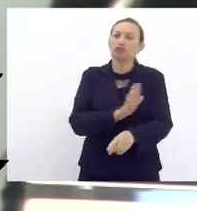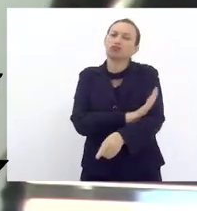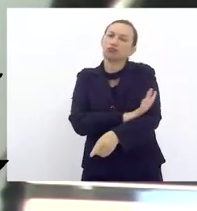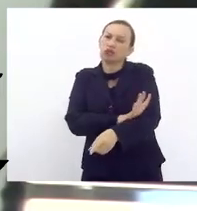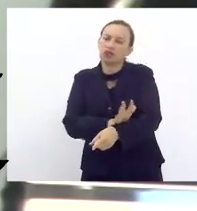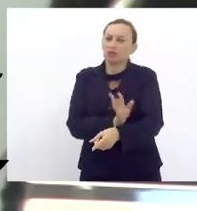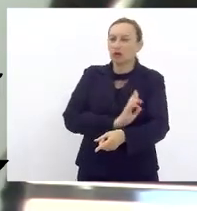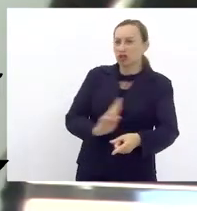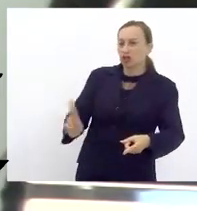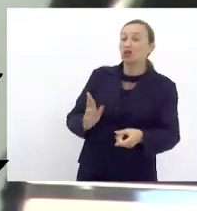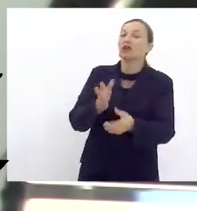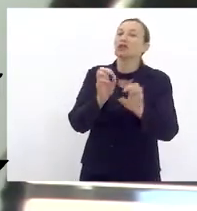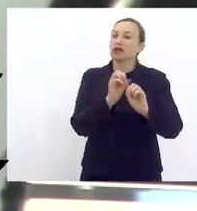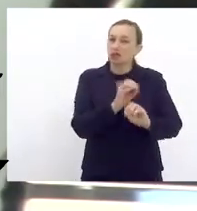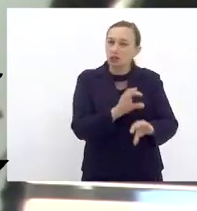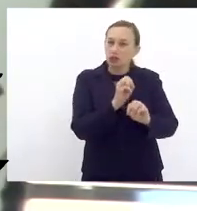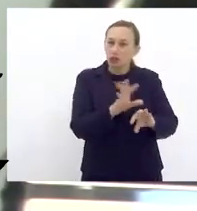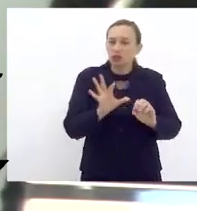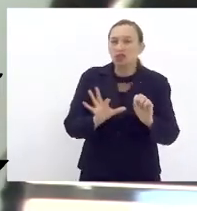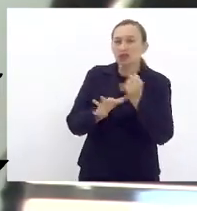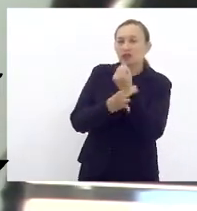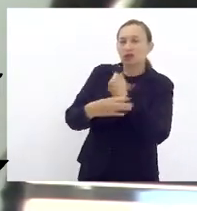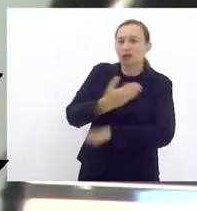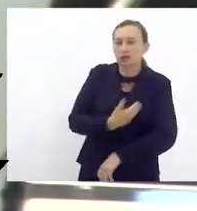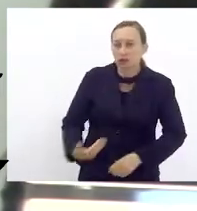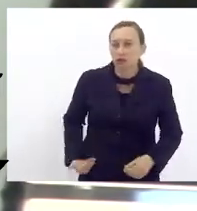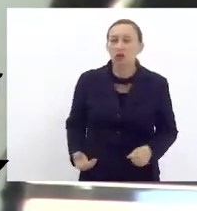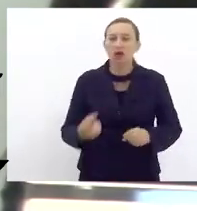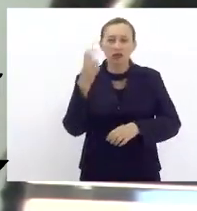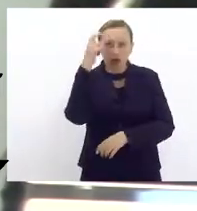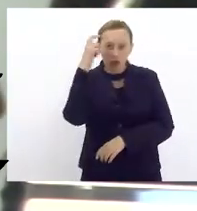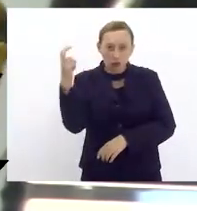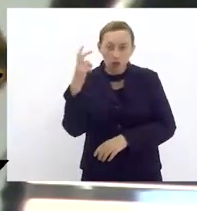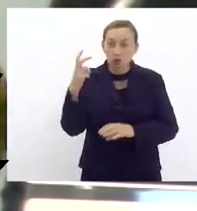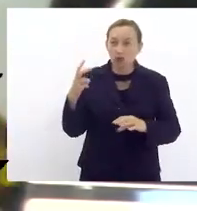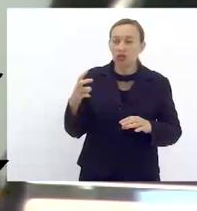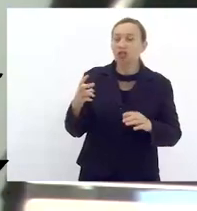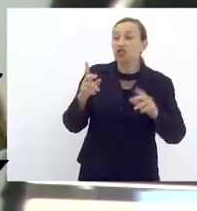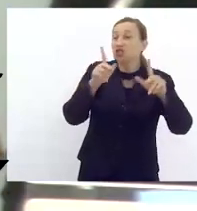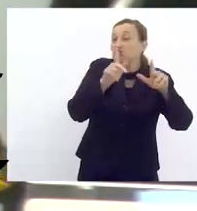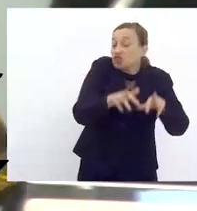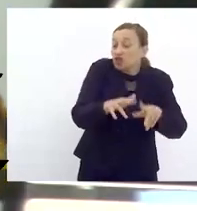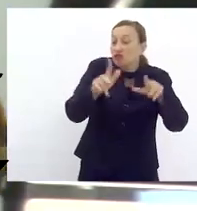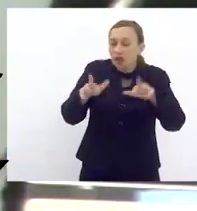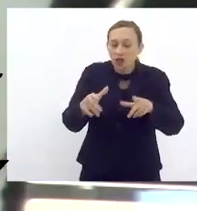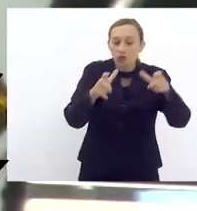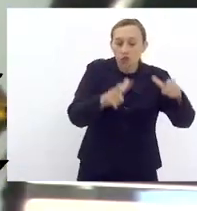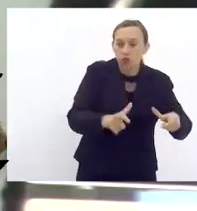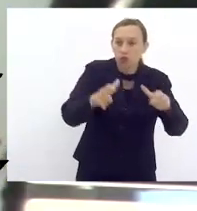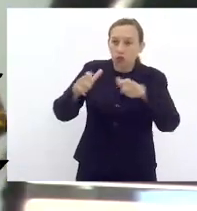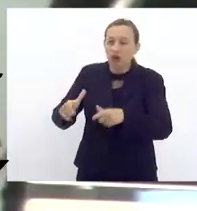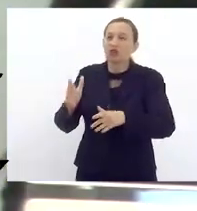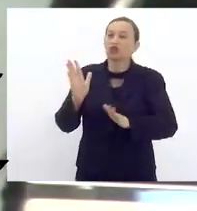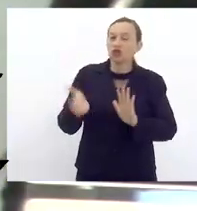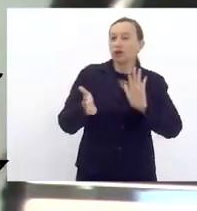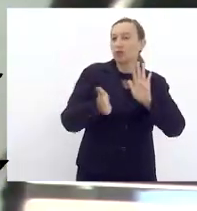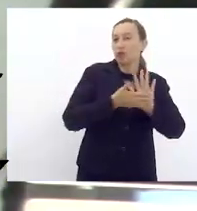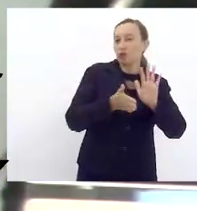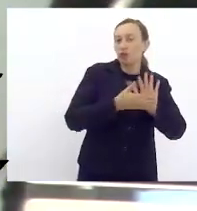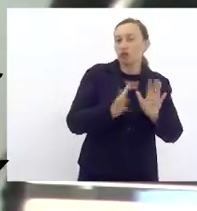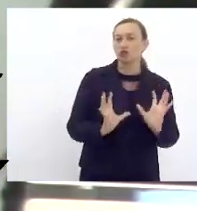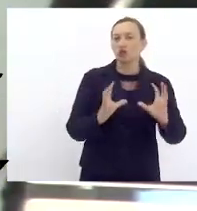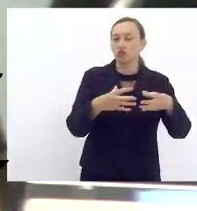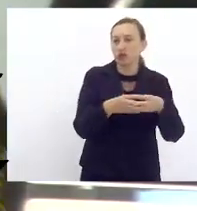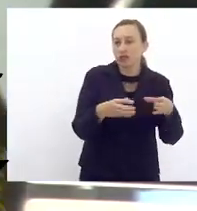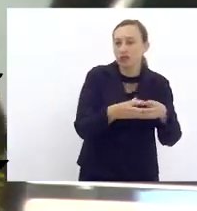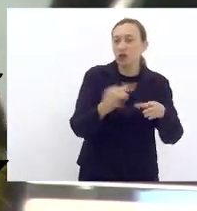na educação na segurança pública na cultura enfim os diversos lugares então eu quero já propor a essa comissão